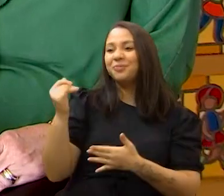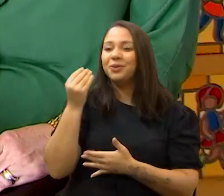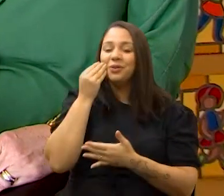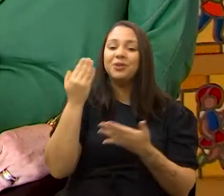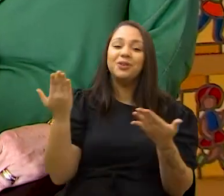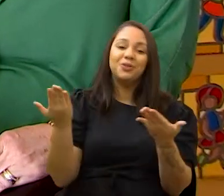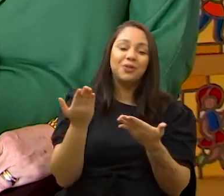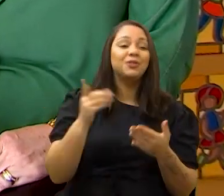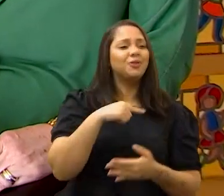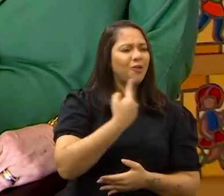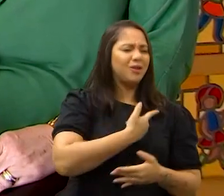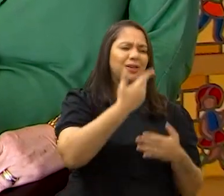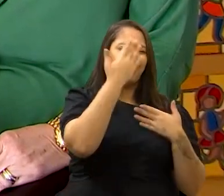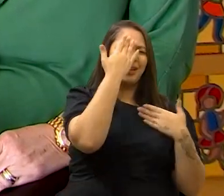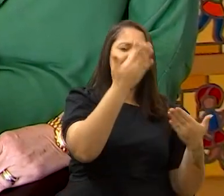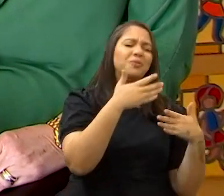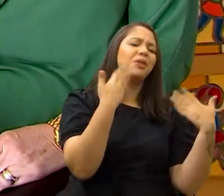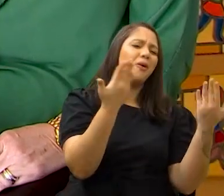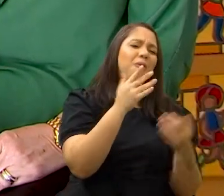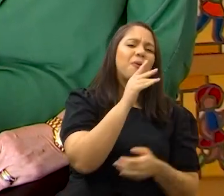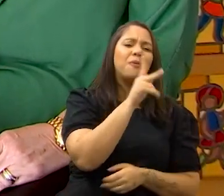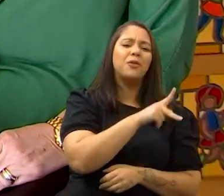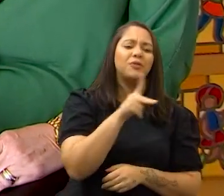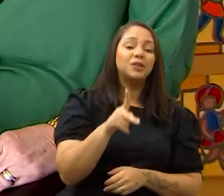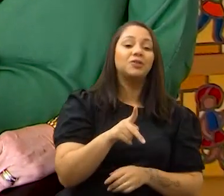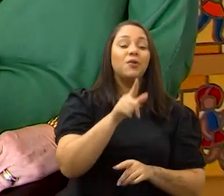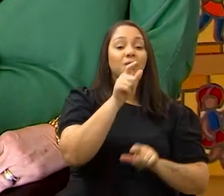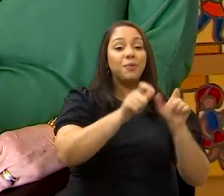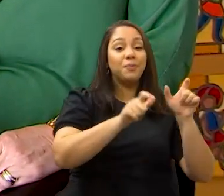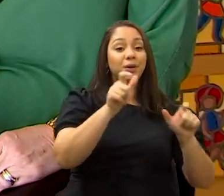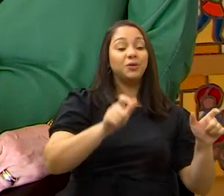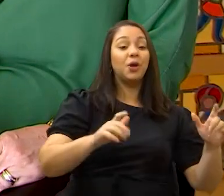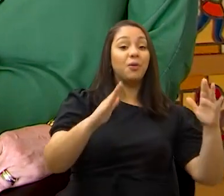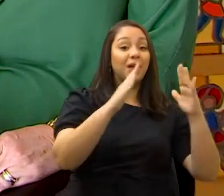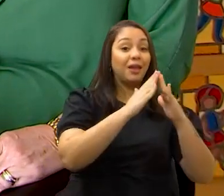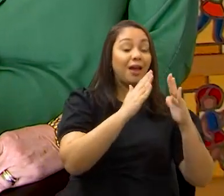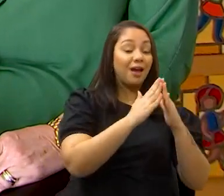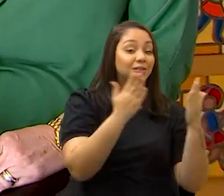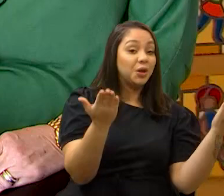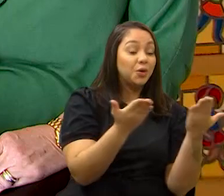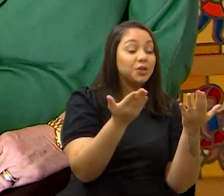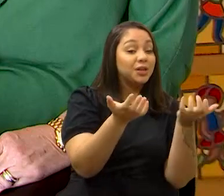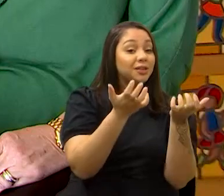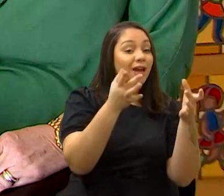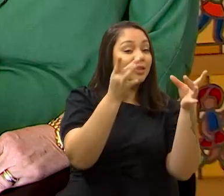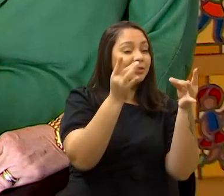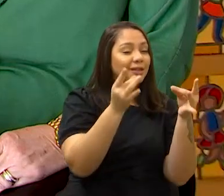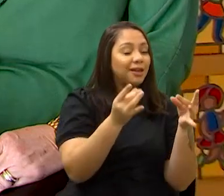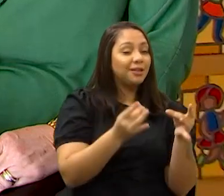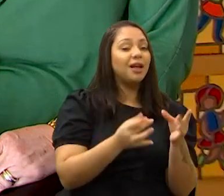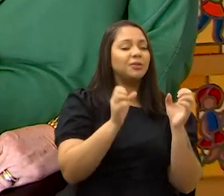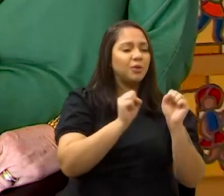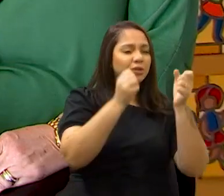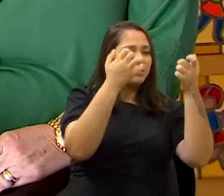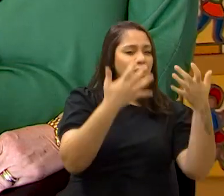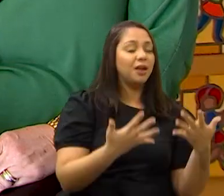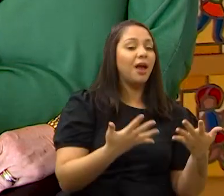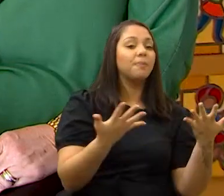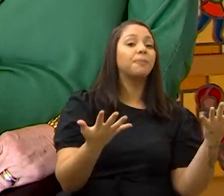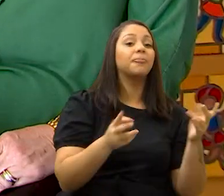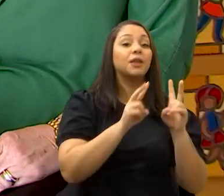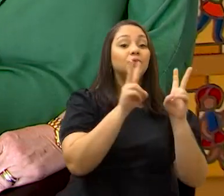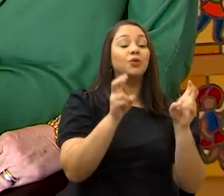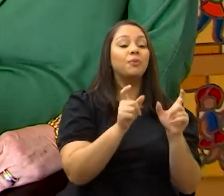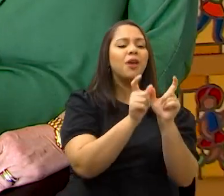A gente que agradece. Bom, professora, primeiramente, o pessoal que está em casa gostaria de mais detalhes. Conta pra gente, fale